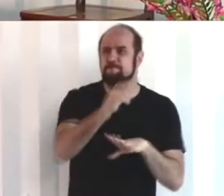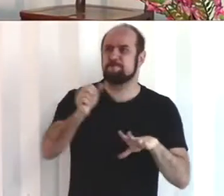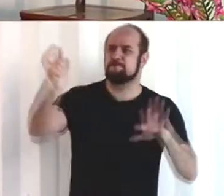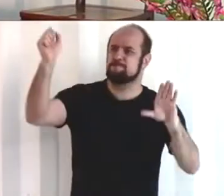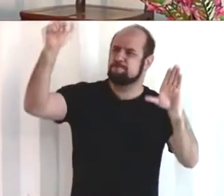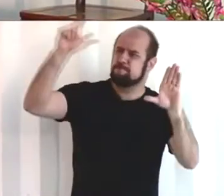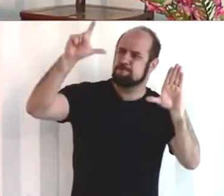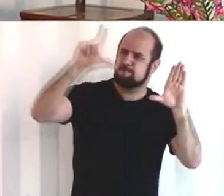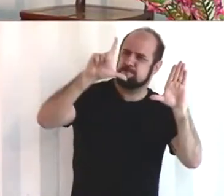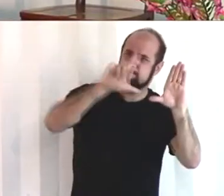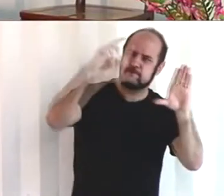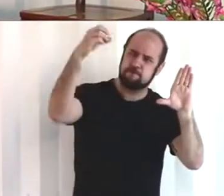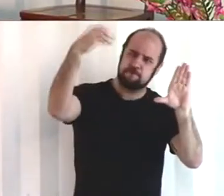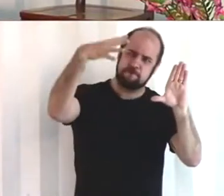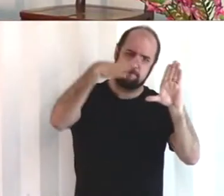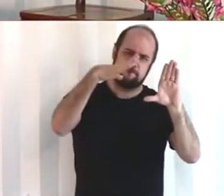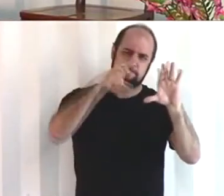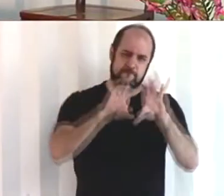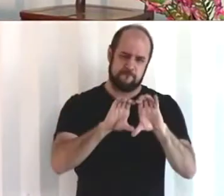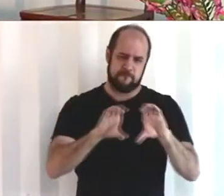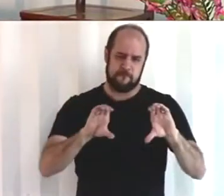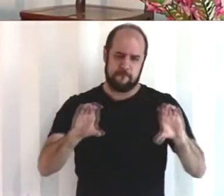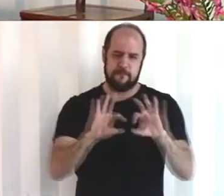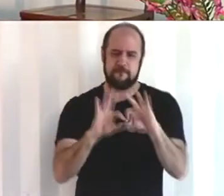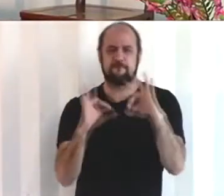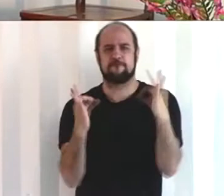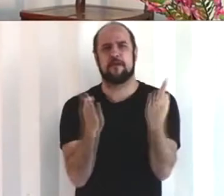você desenhará a sua família,